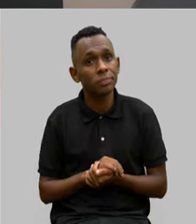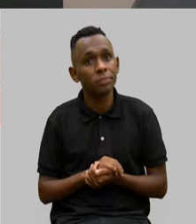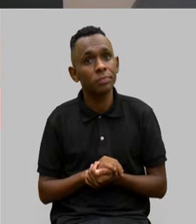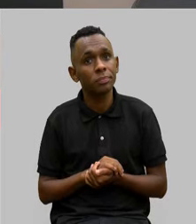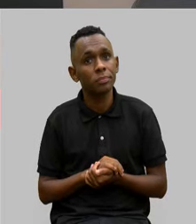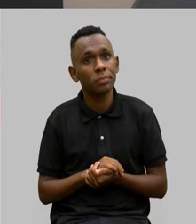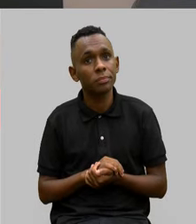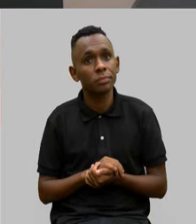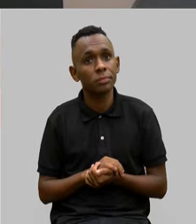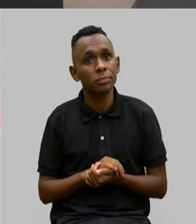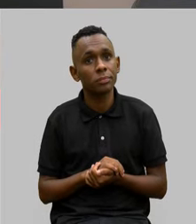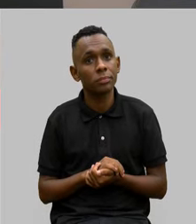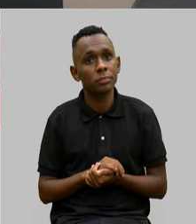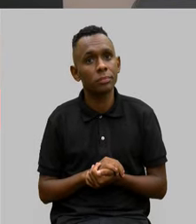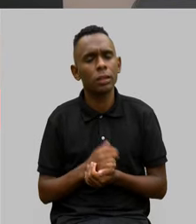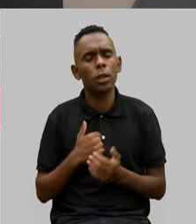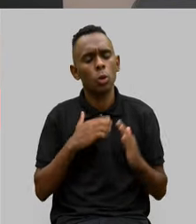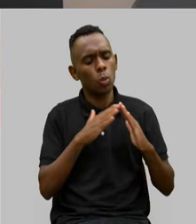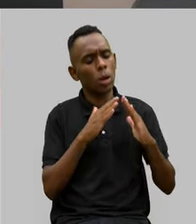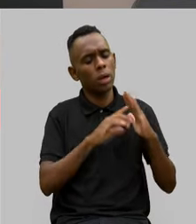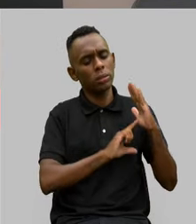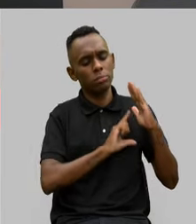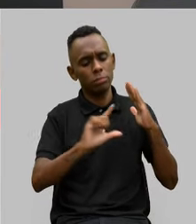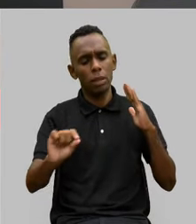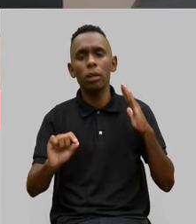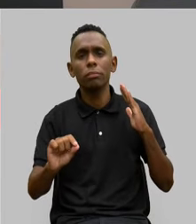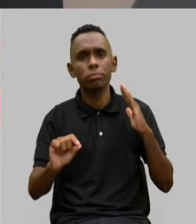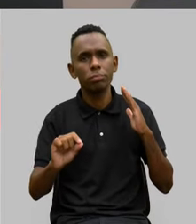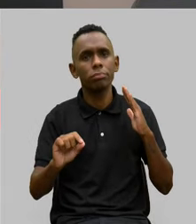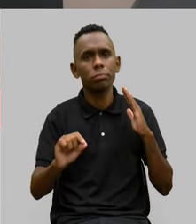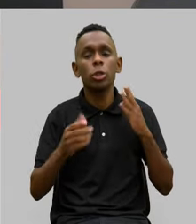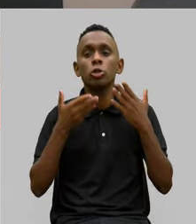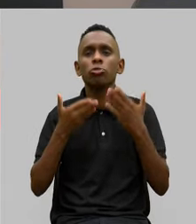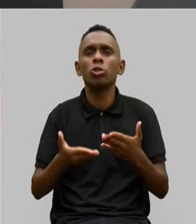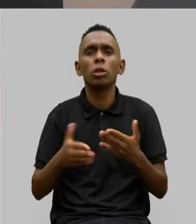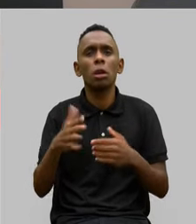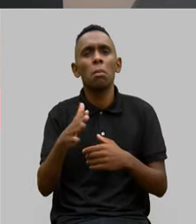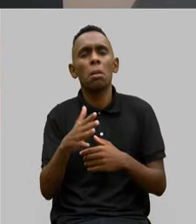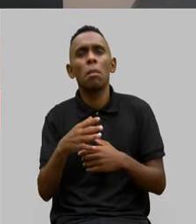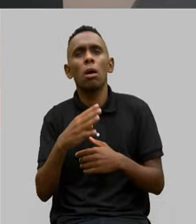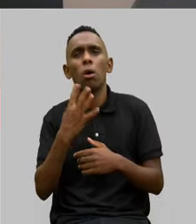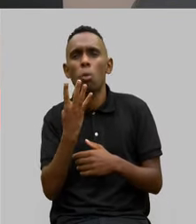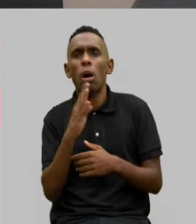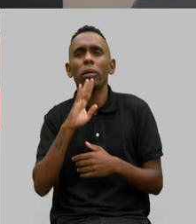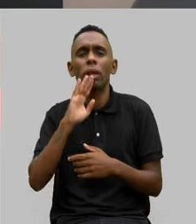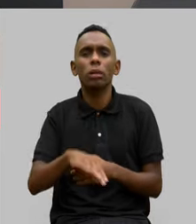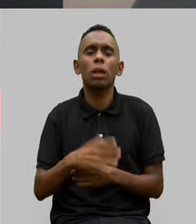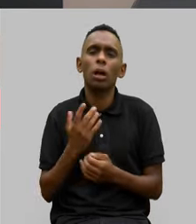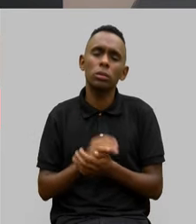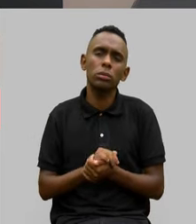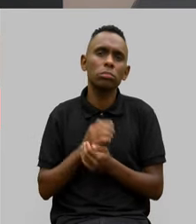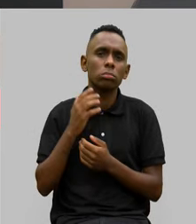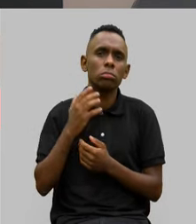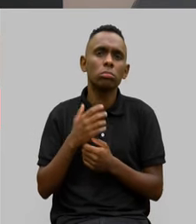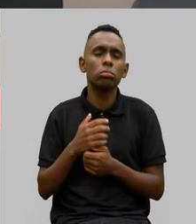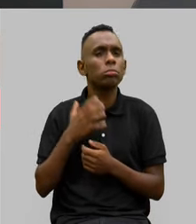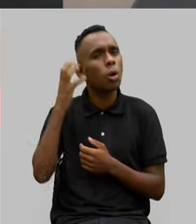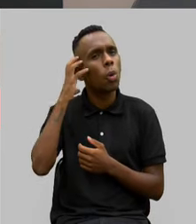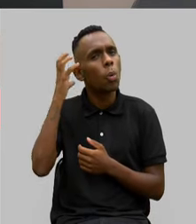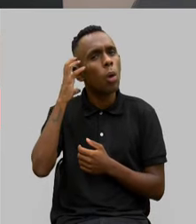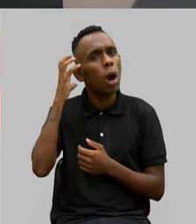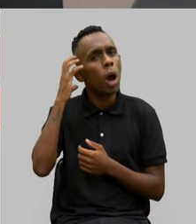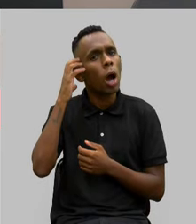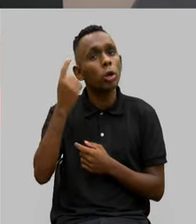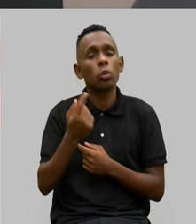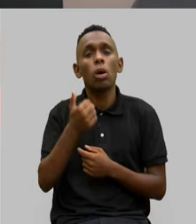perdida eu saí de casa cheguei aqui por volta de 4 horas e tava ouvindo na rádio que